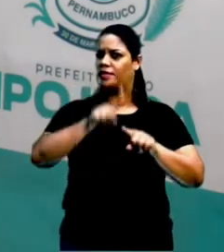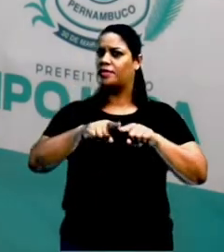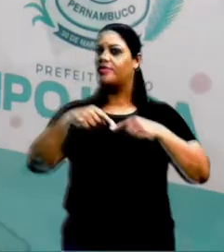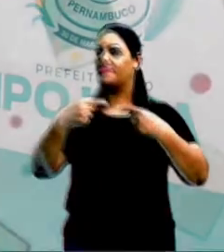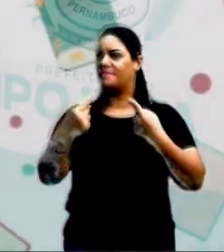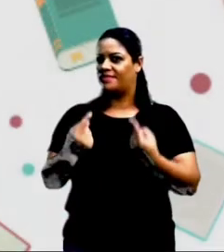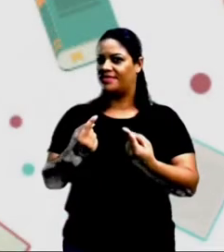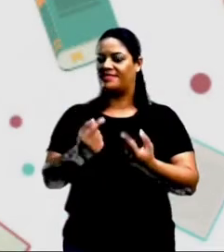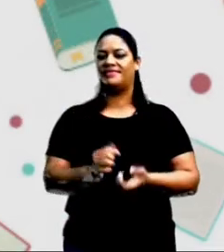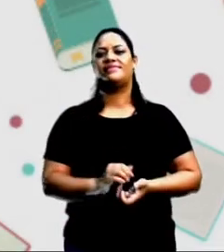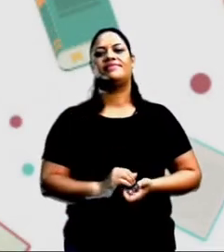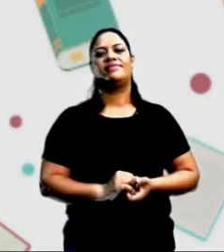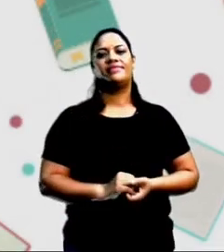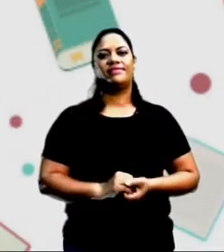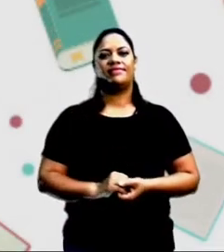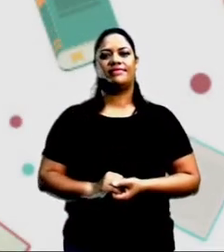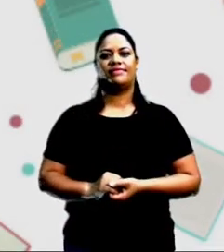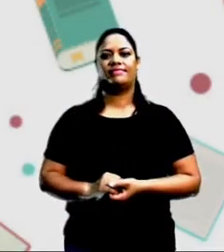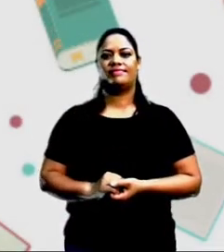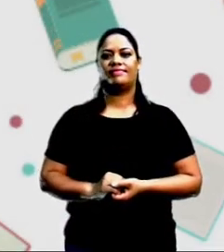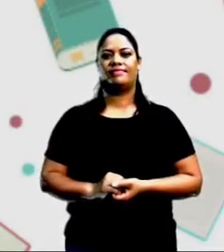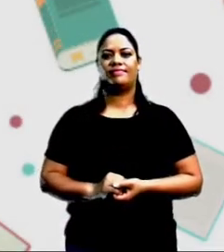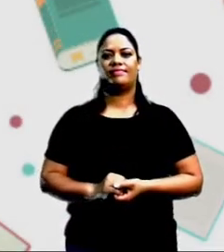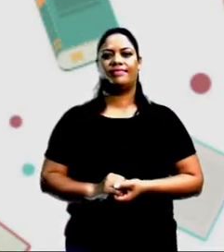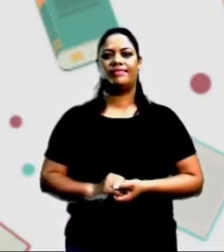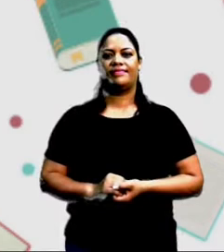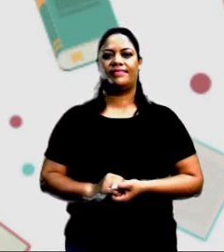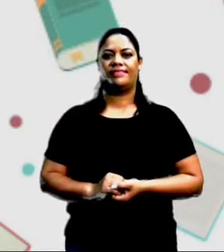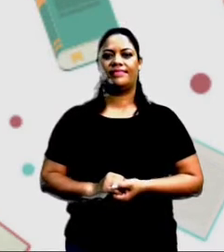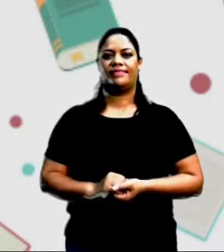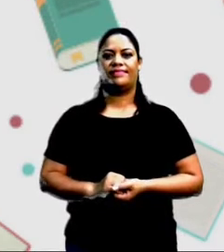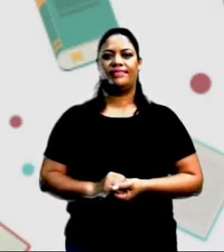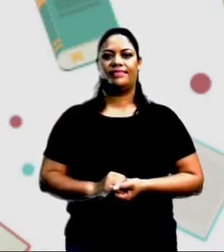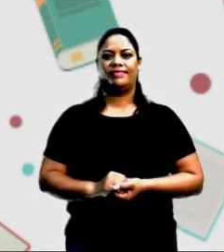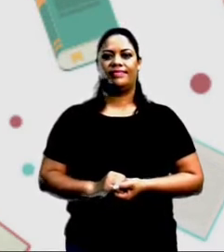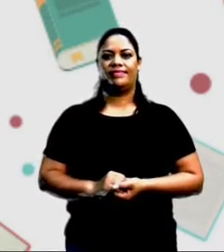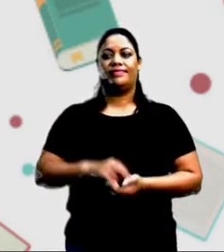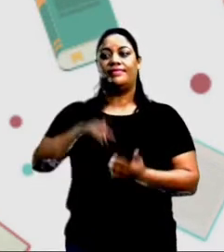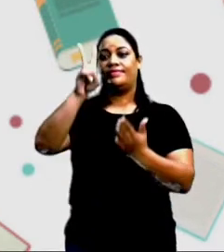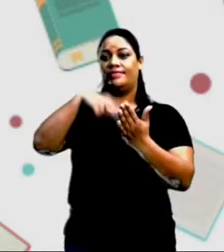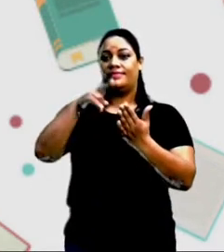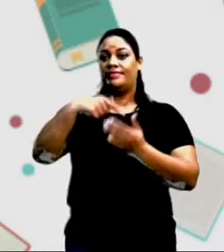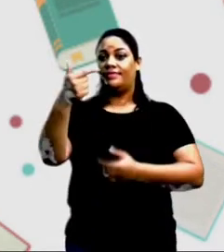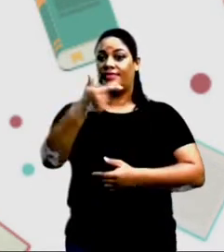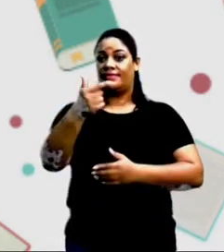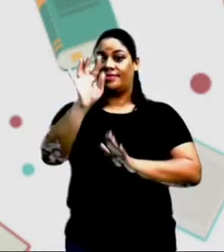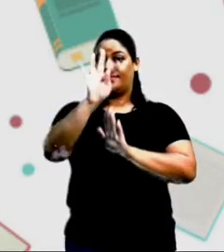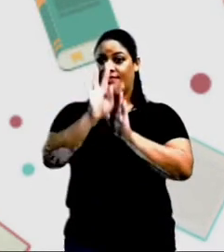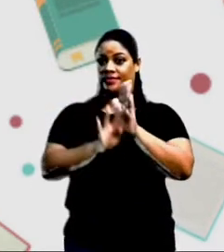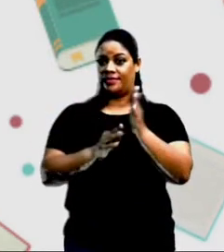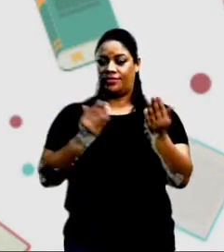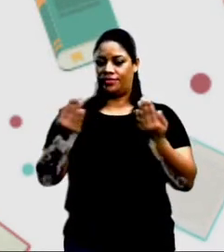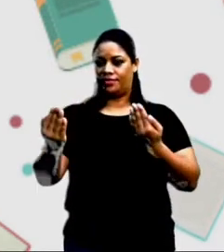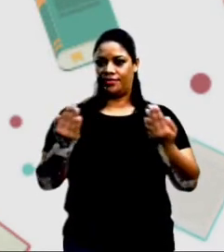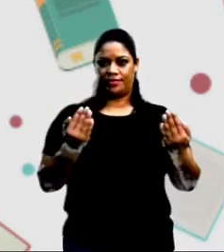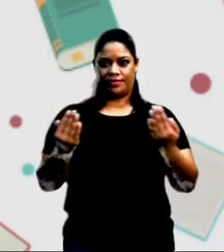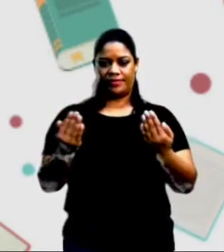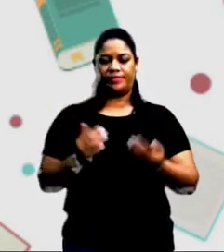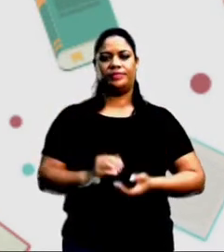pouco. Vamos ver aí, ó. Vamos ler o segundo texto para comparar.